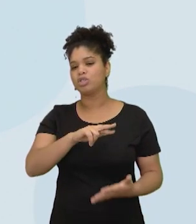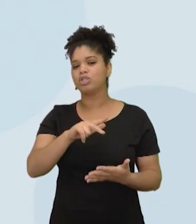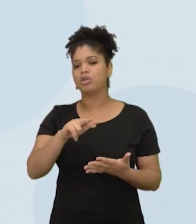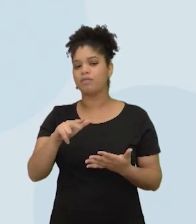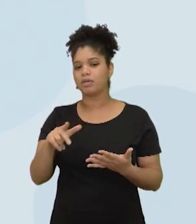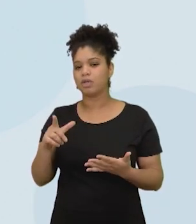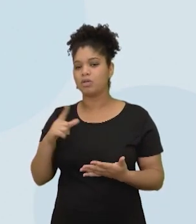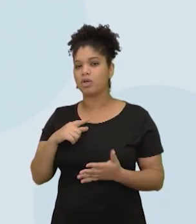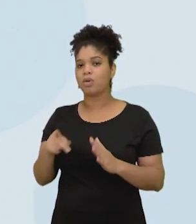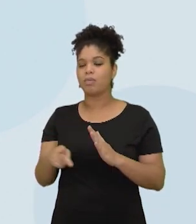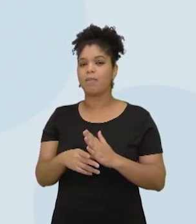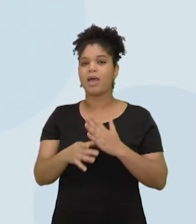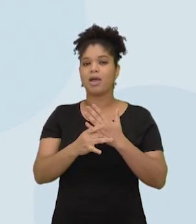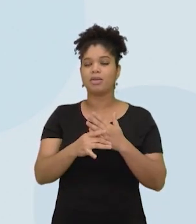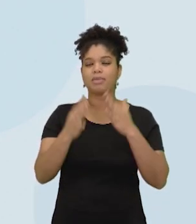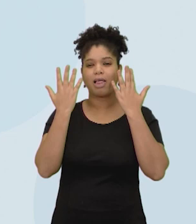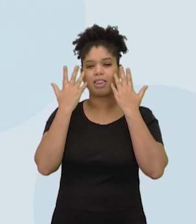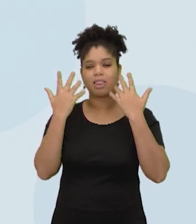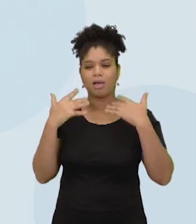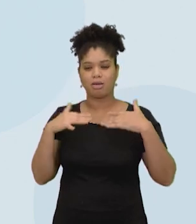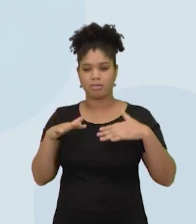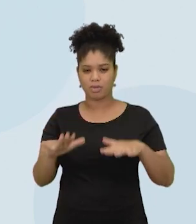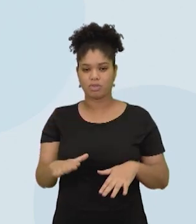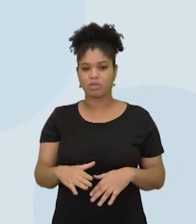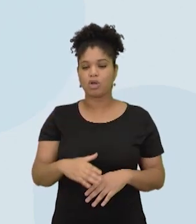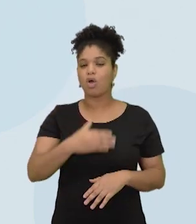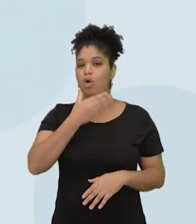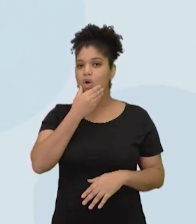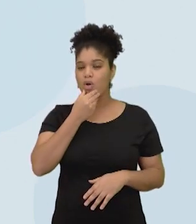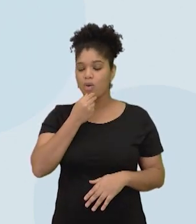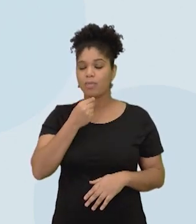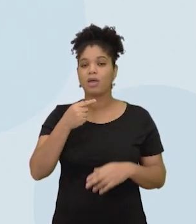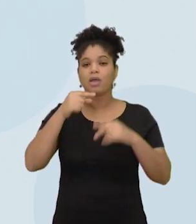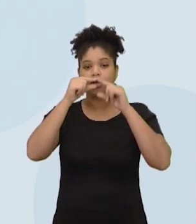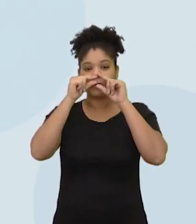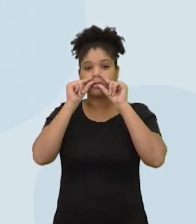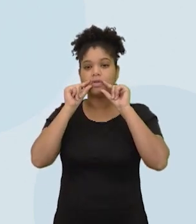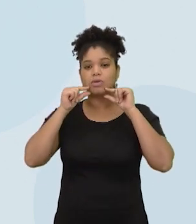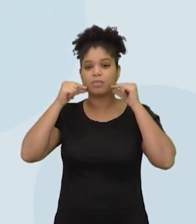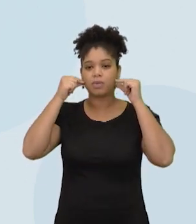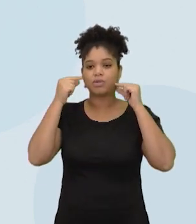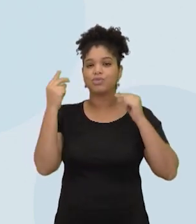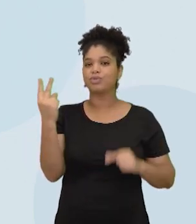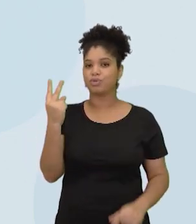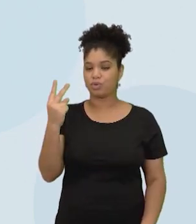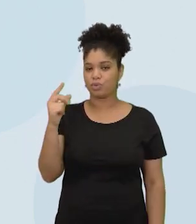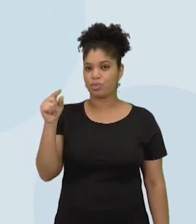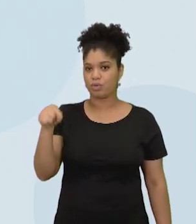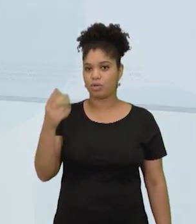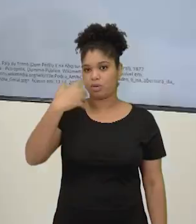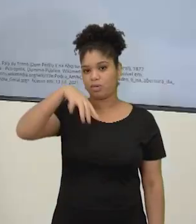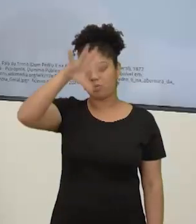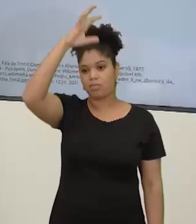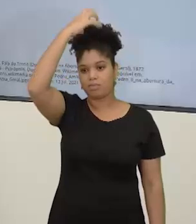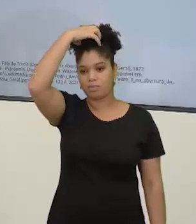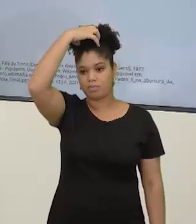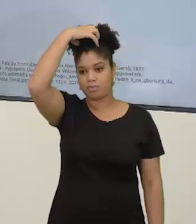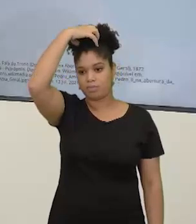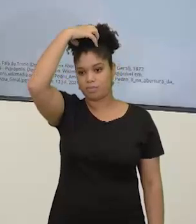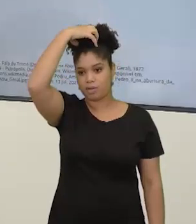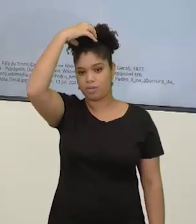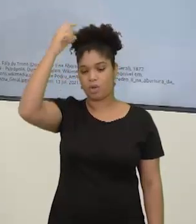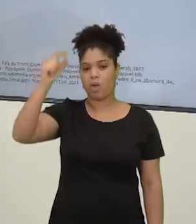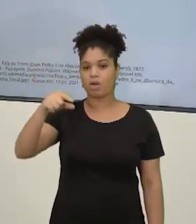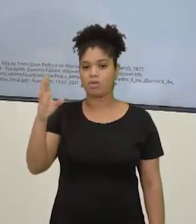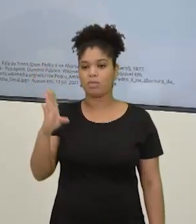chamada realismo-naturalismo, com Dom Pedro II como o imperador do Brasil. Por isso, quando você lê um livro dessa época,